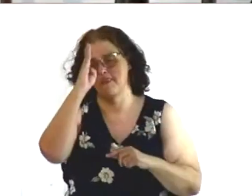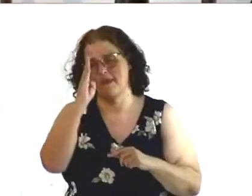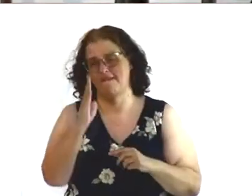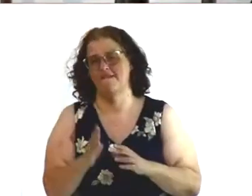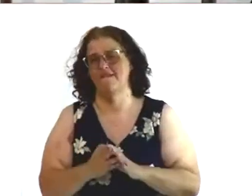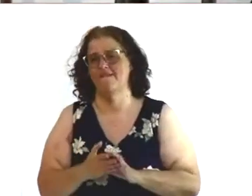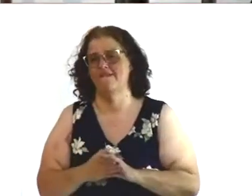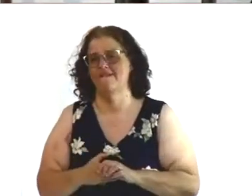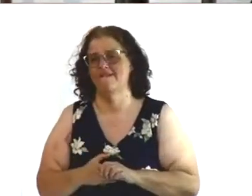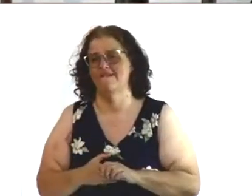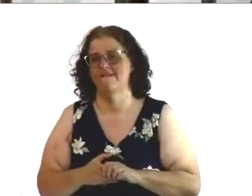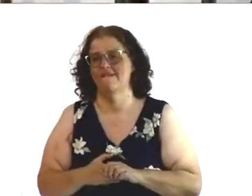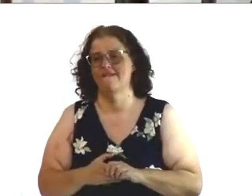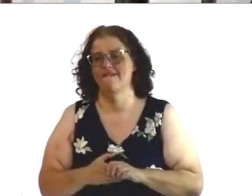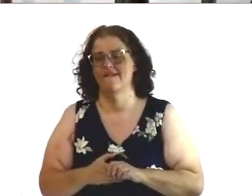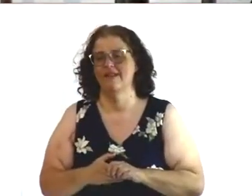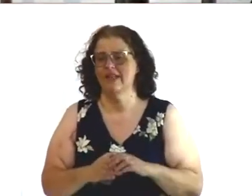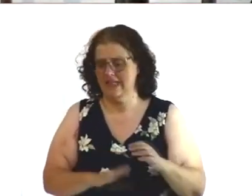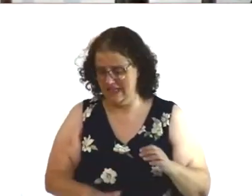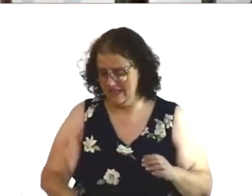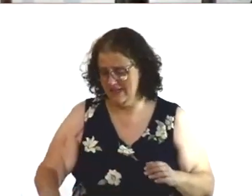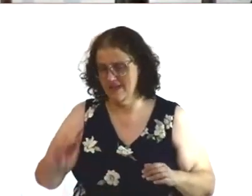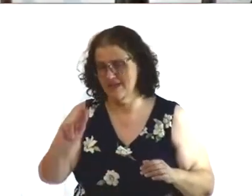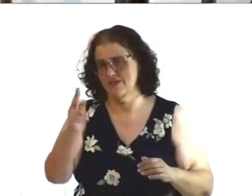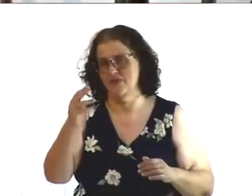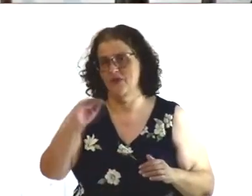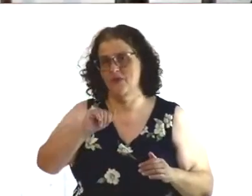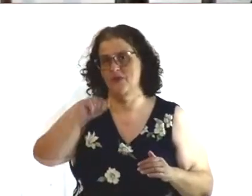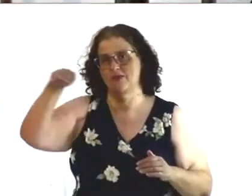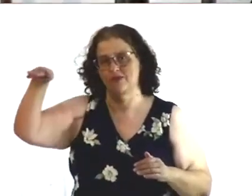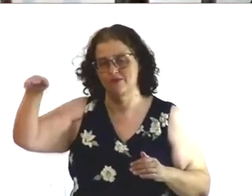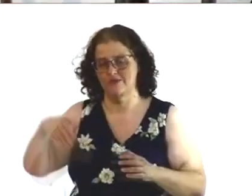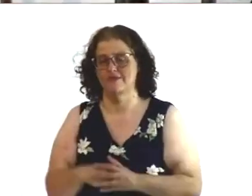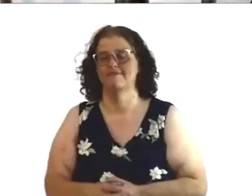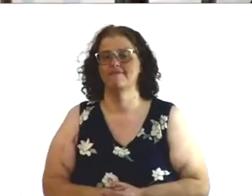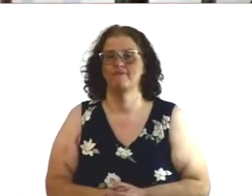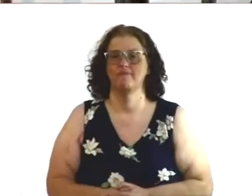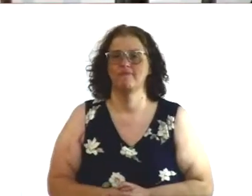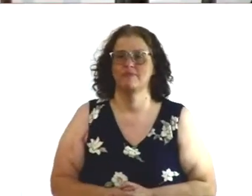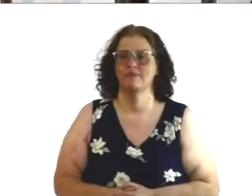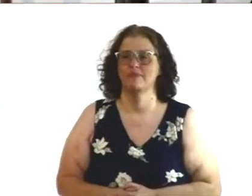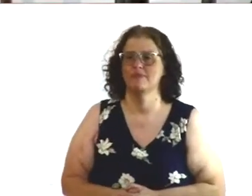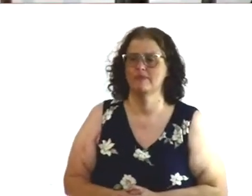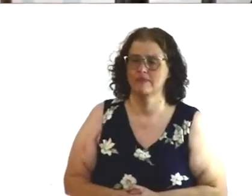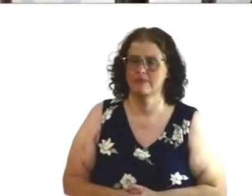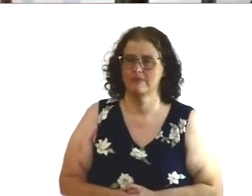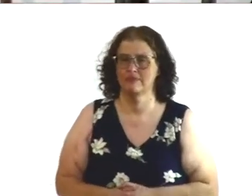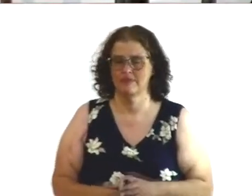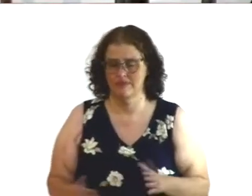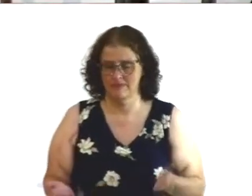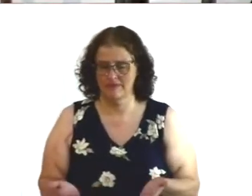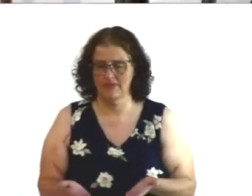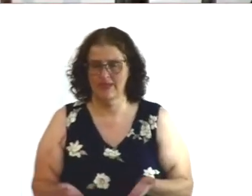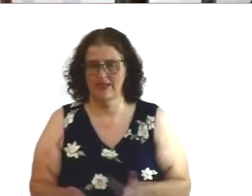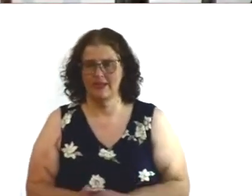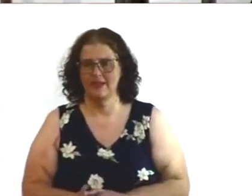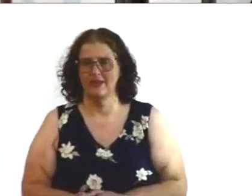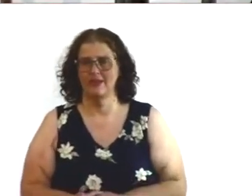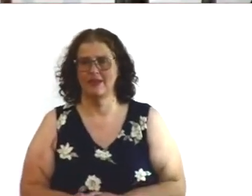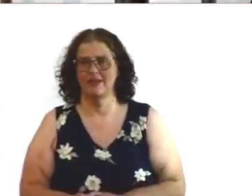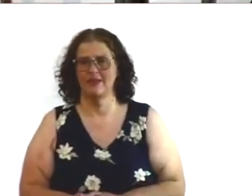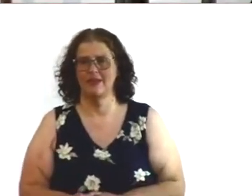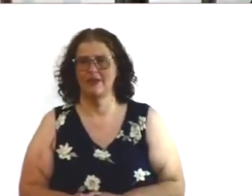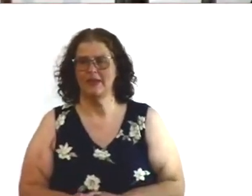crianças quanto adultos. E uma última coisa, vocês notaram que os magos não retrucaram? Que os magos